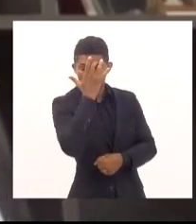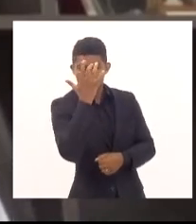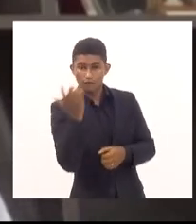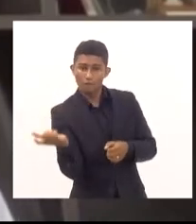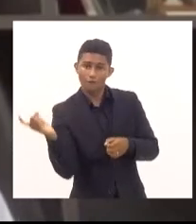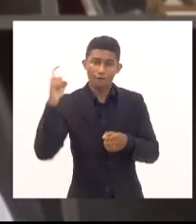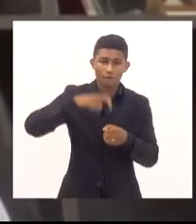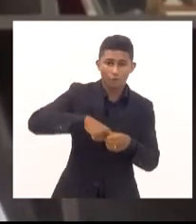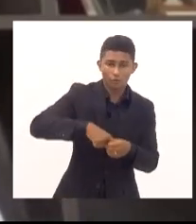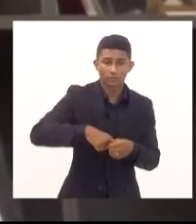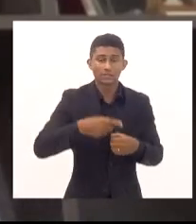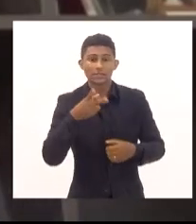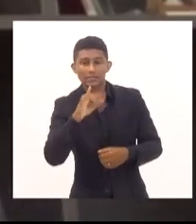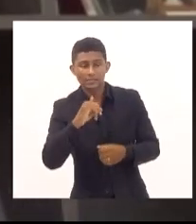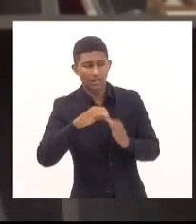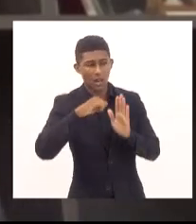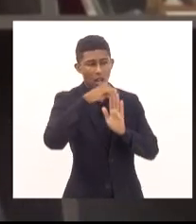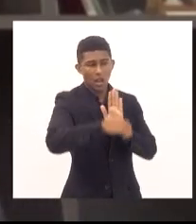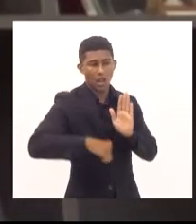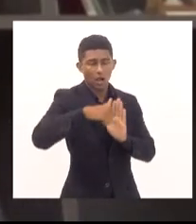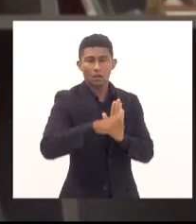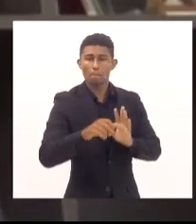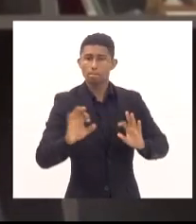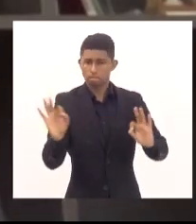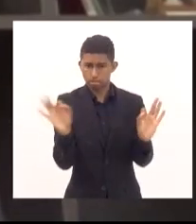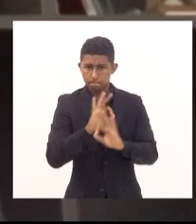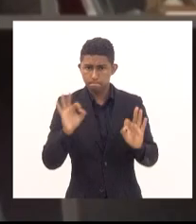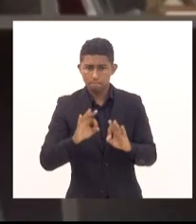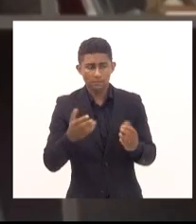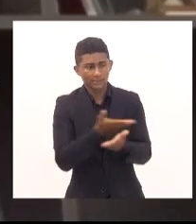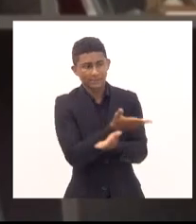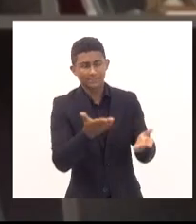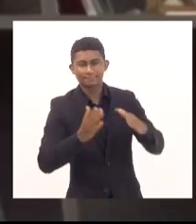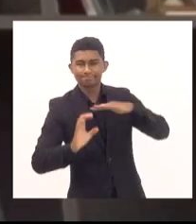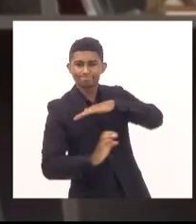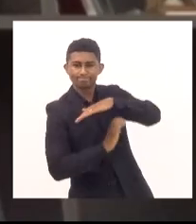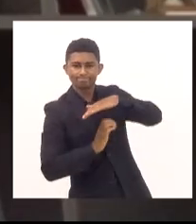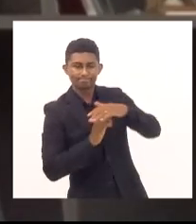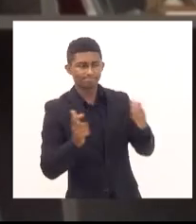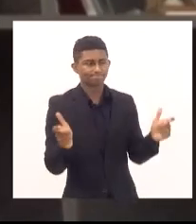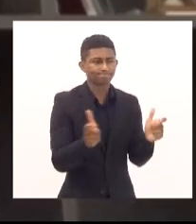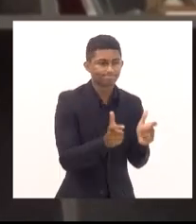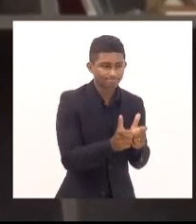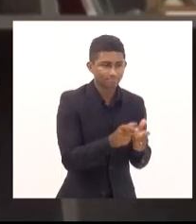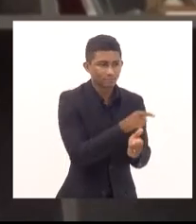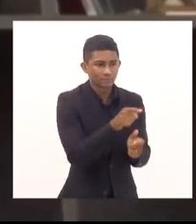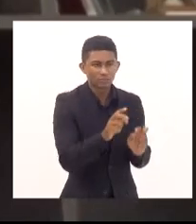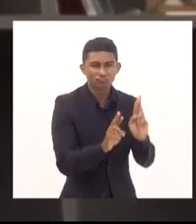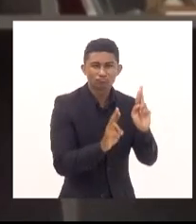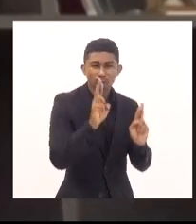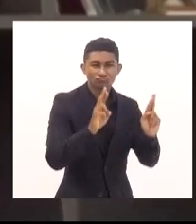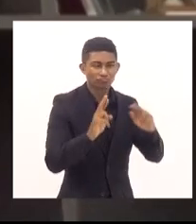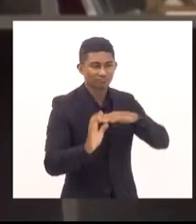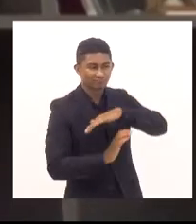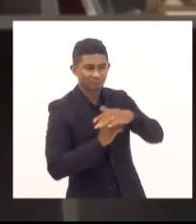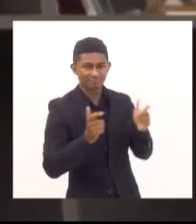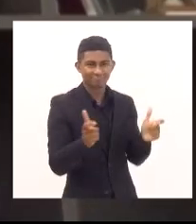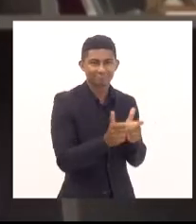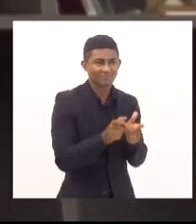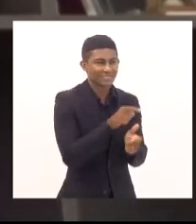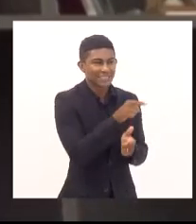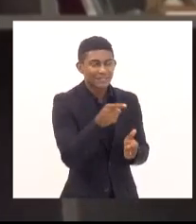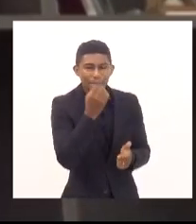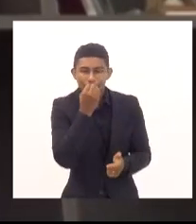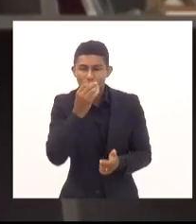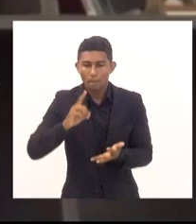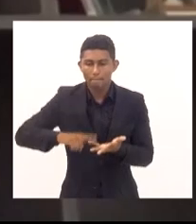essa alteração, não é, as pequenas empresas, microempreendedores, não se beneficiariam